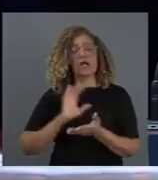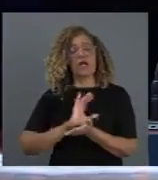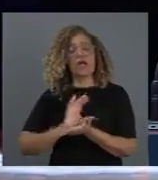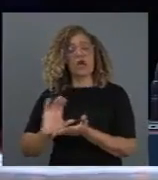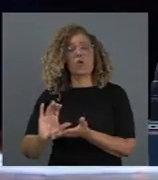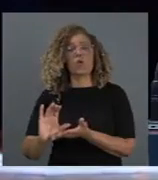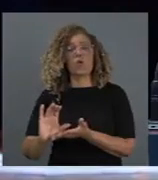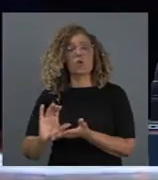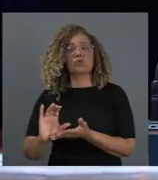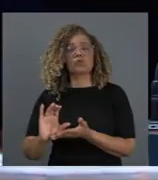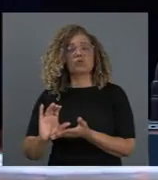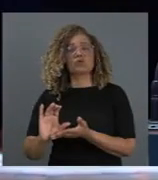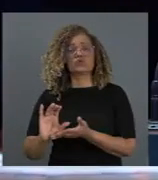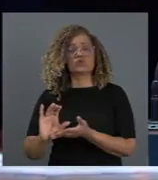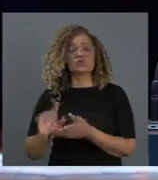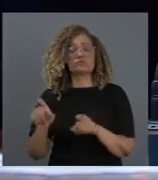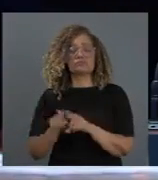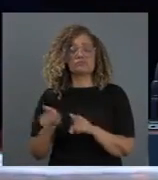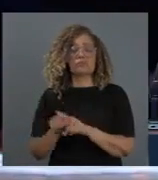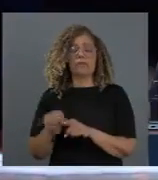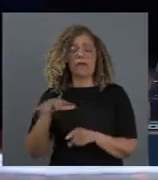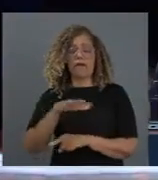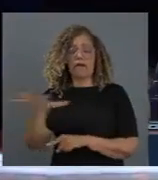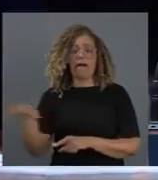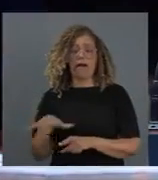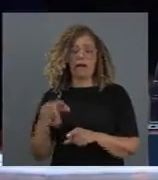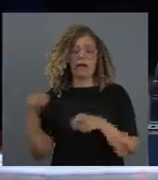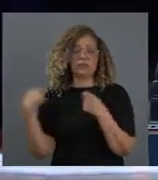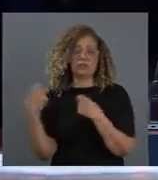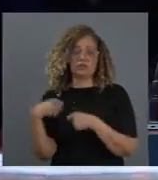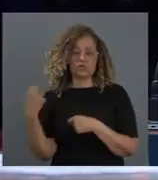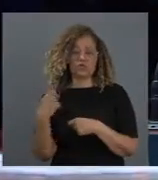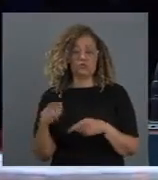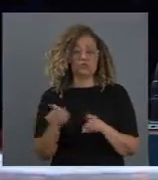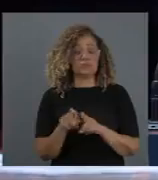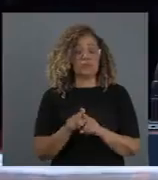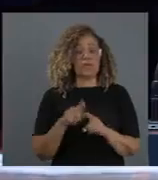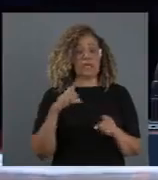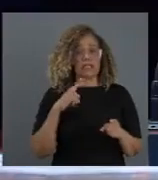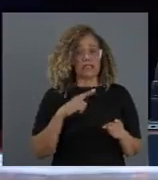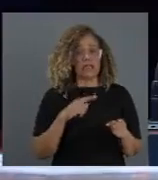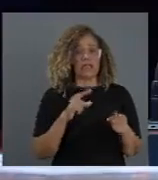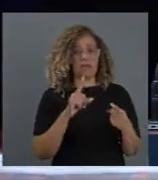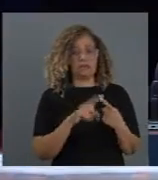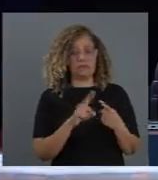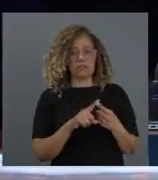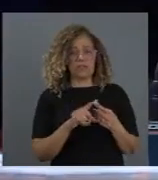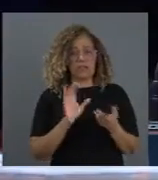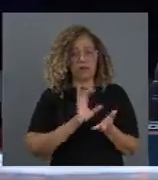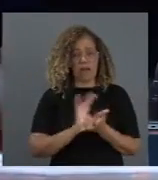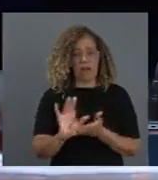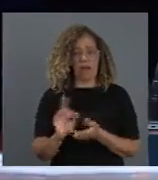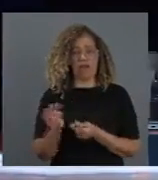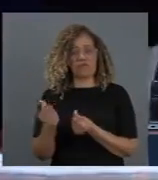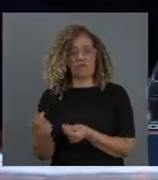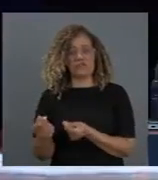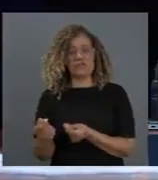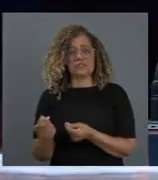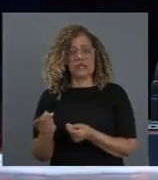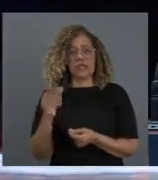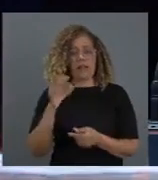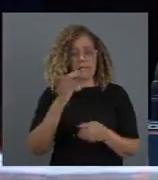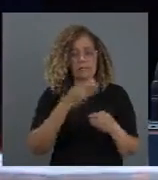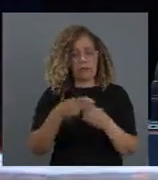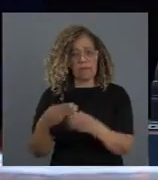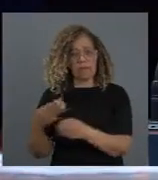extras para os municípios gaúchos. Entre as demandas estão auxílio financeiro para os